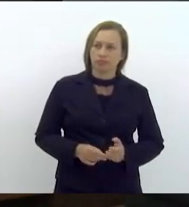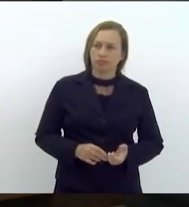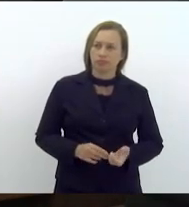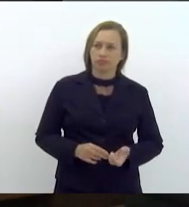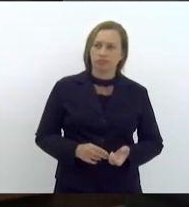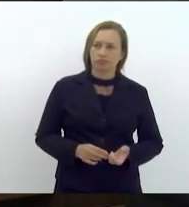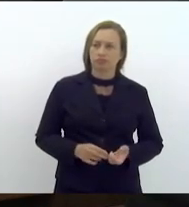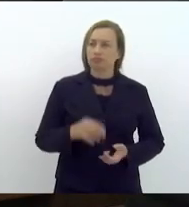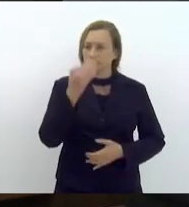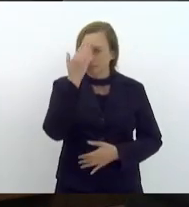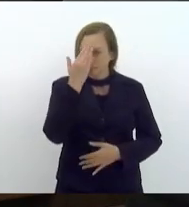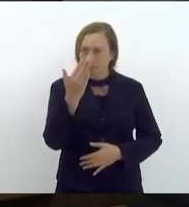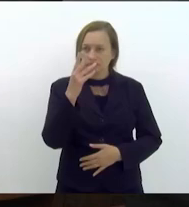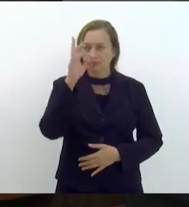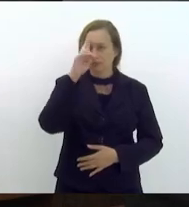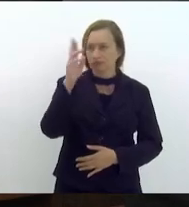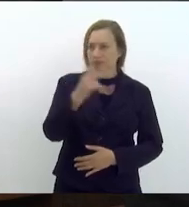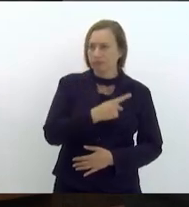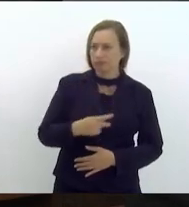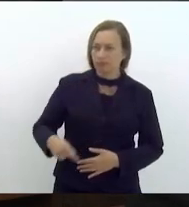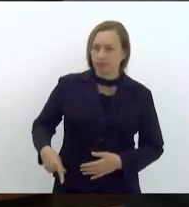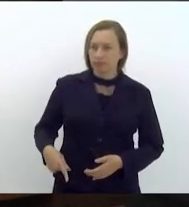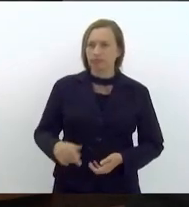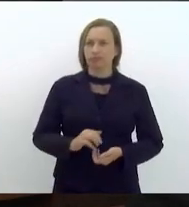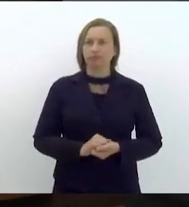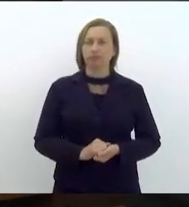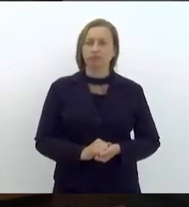Muito obrigado senhor presidente